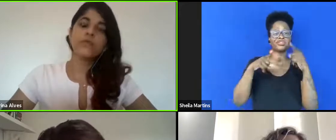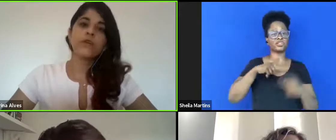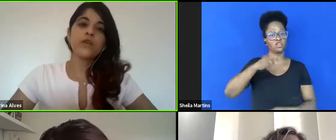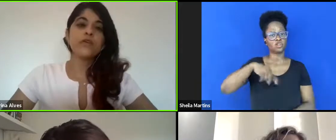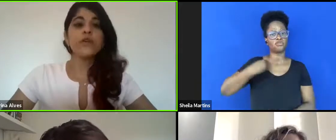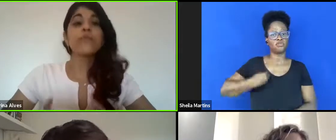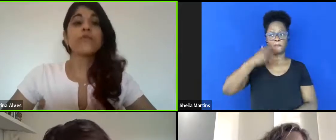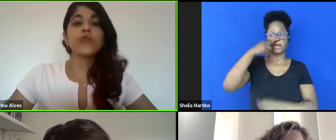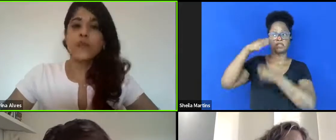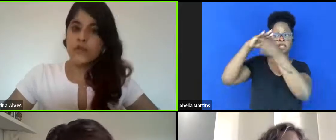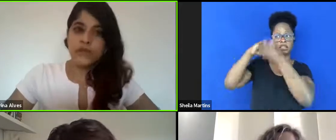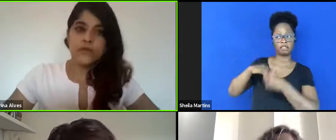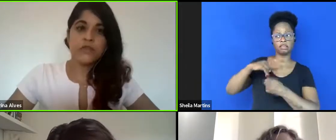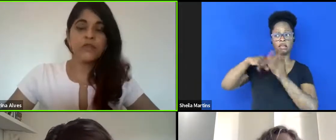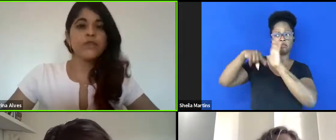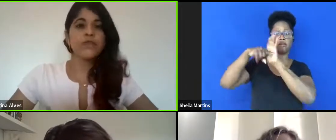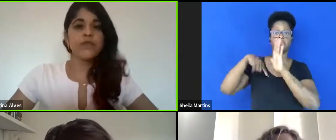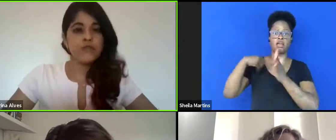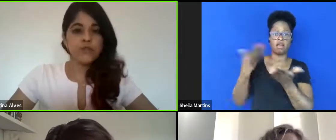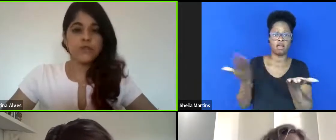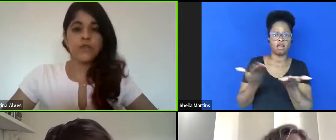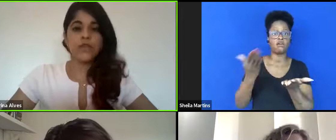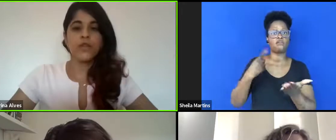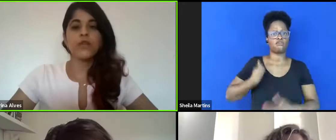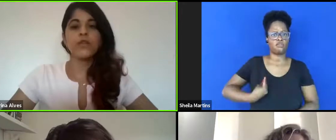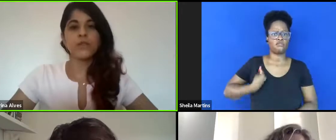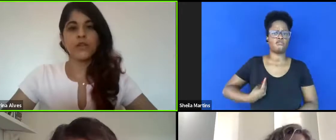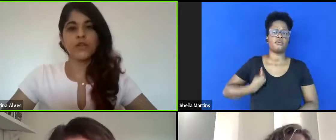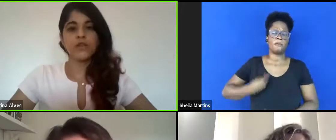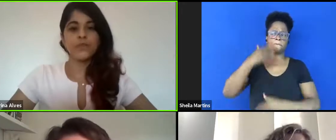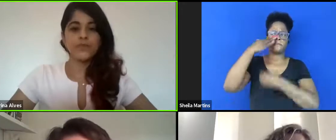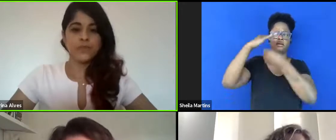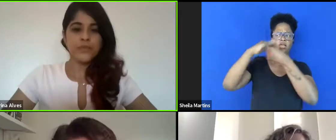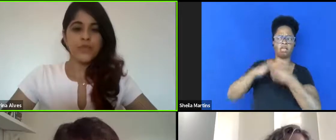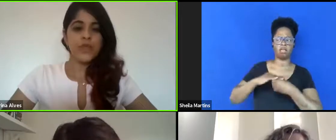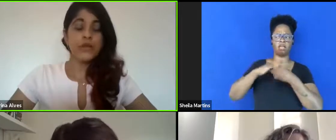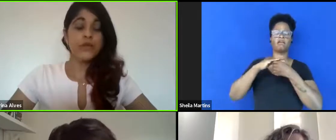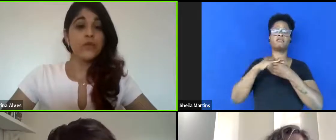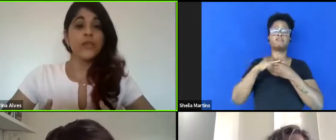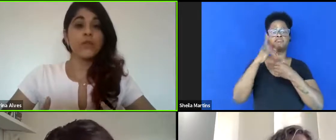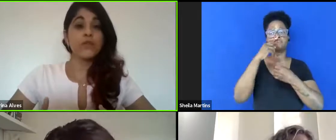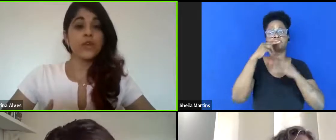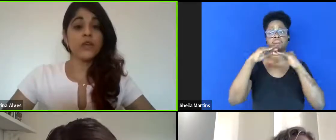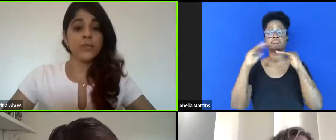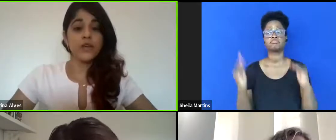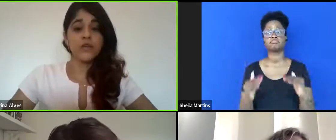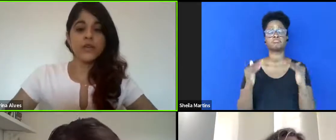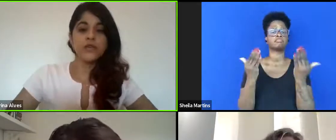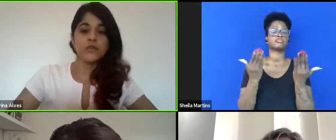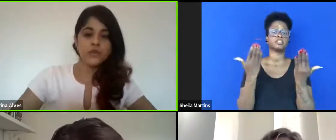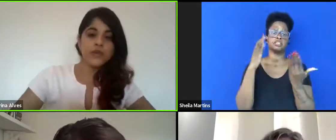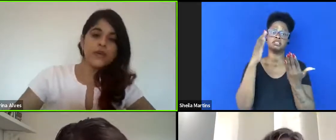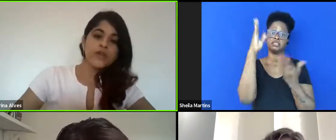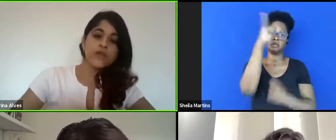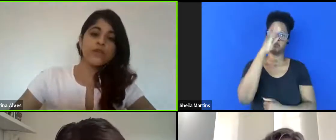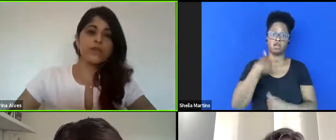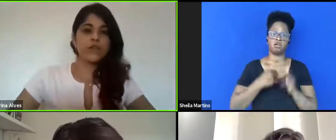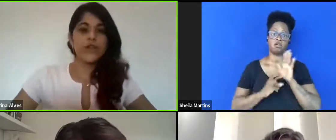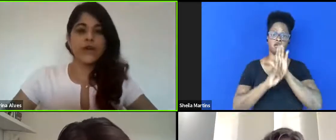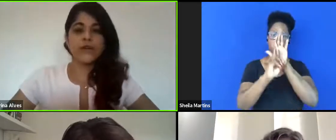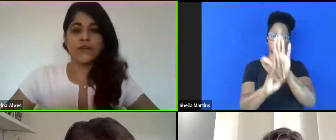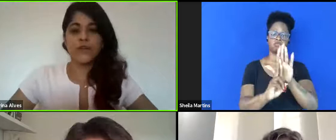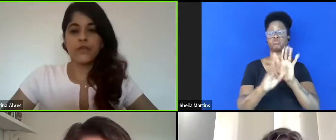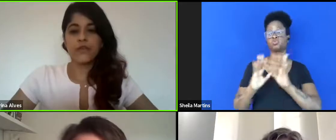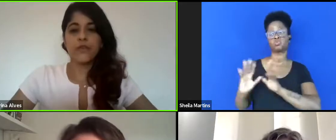negacionismo. Estamos enfrentando ainda todo o desestímulo à ciência brasileira. Então, eu me sinto aqui representando todos